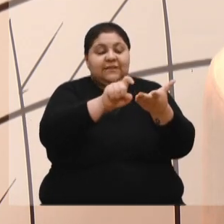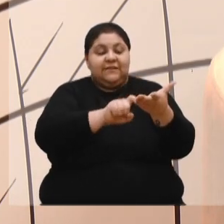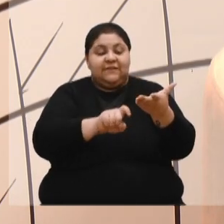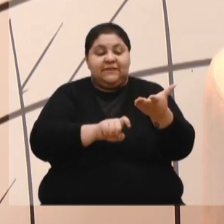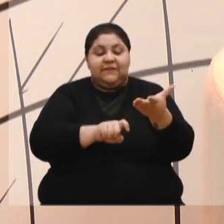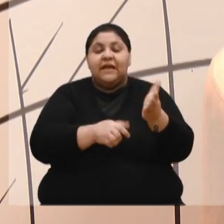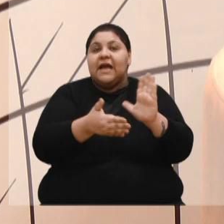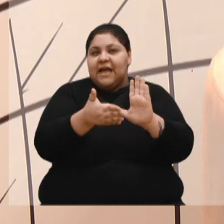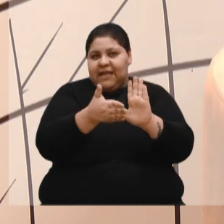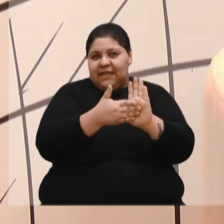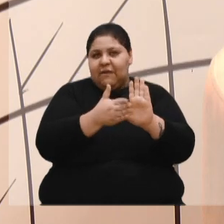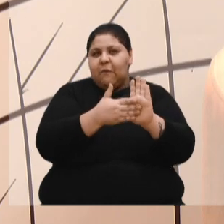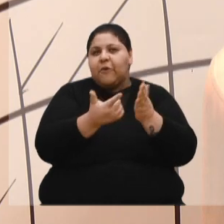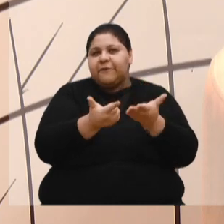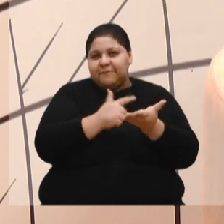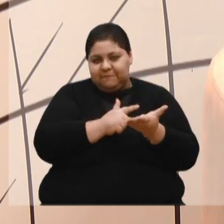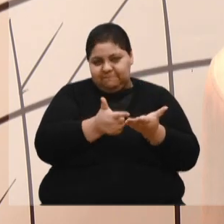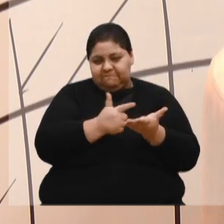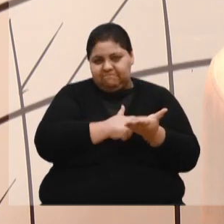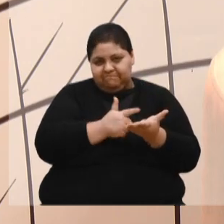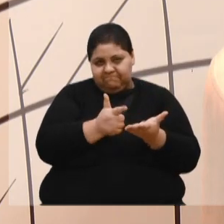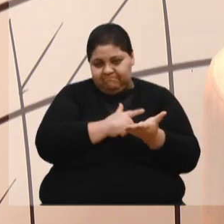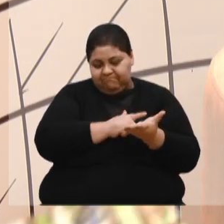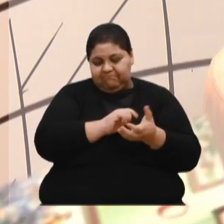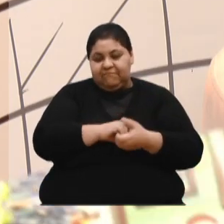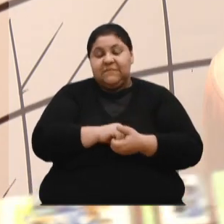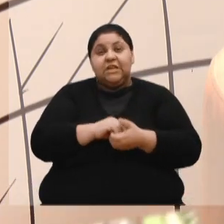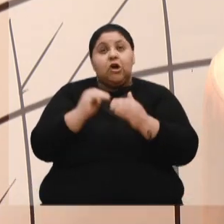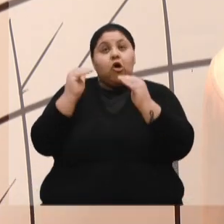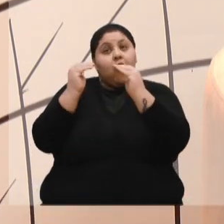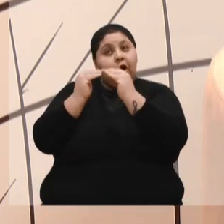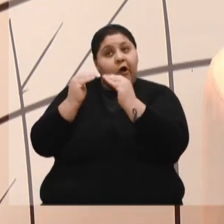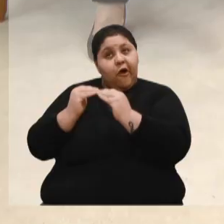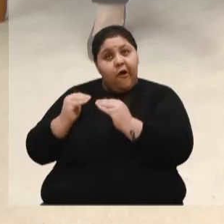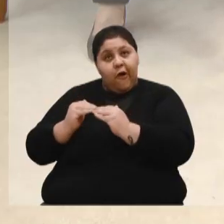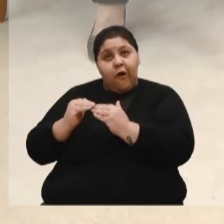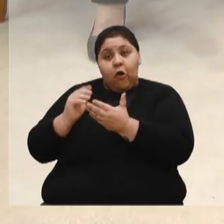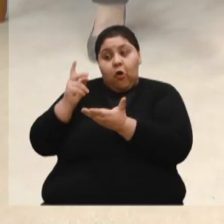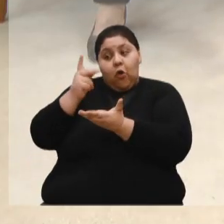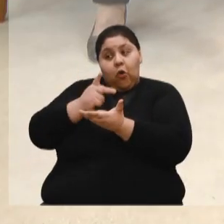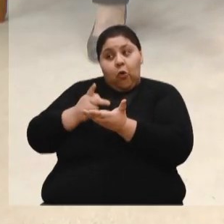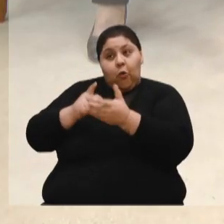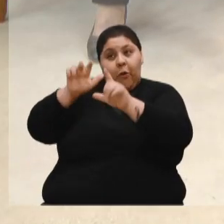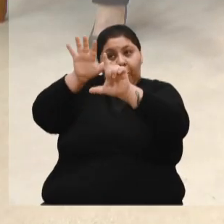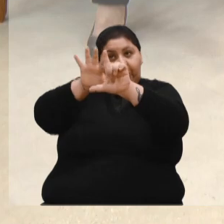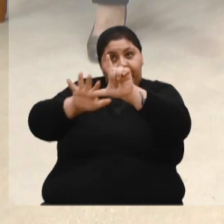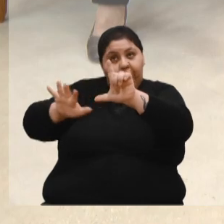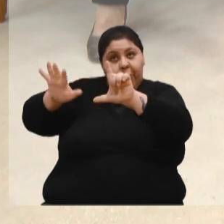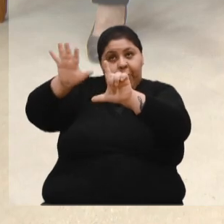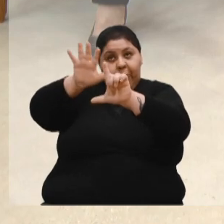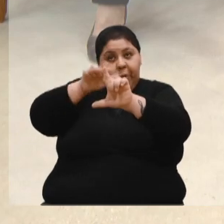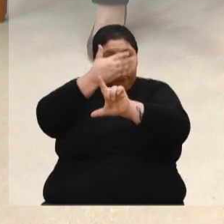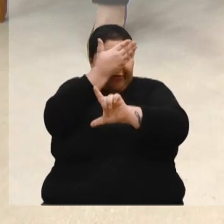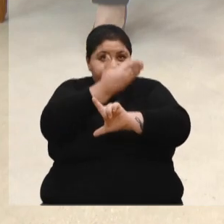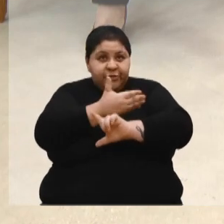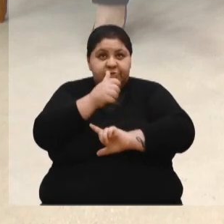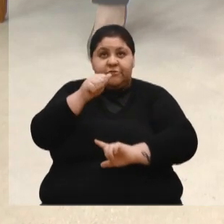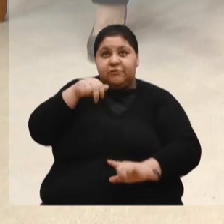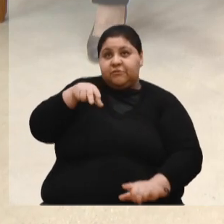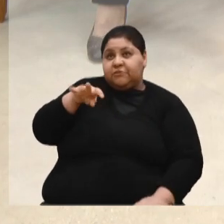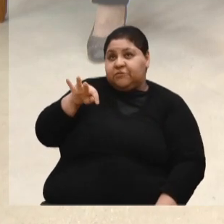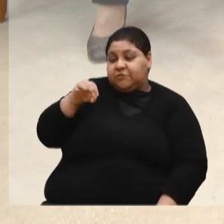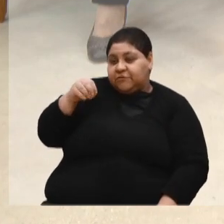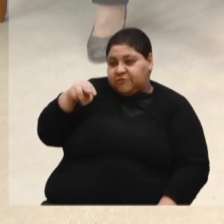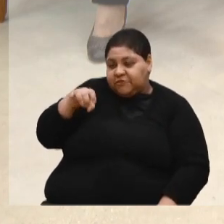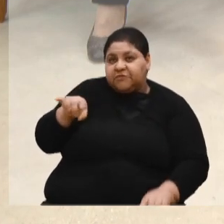impressas. Essa é a proposta deste livro, que dialoga com a imagem do Antônio